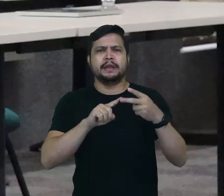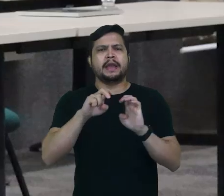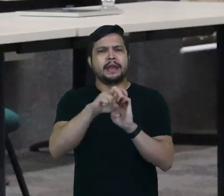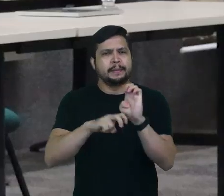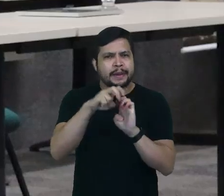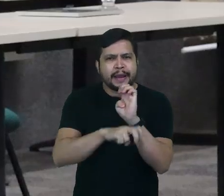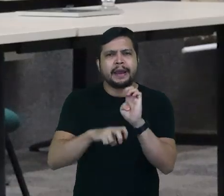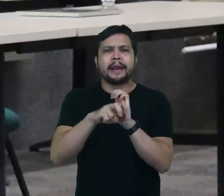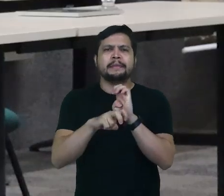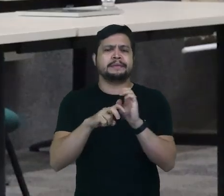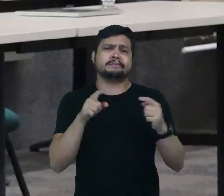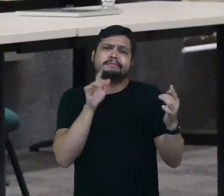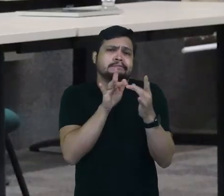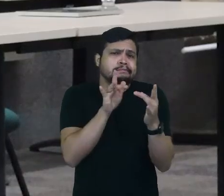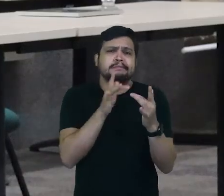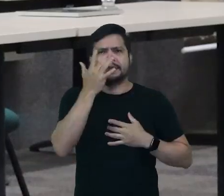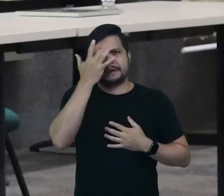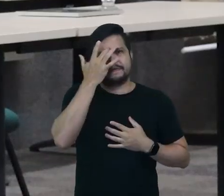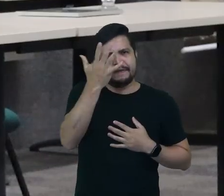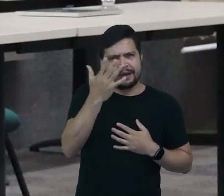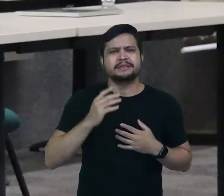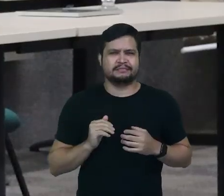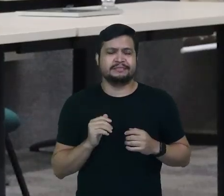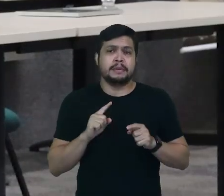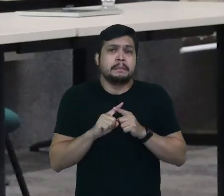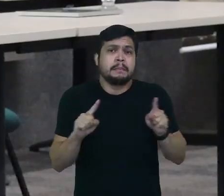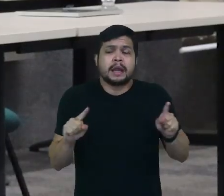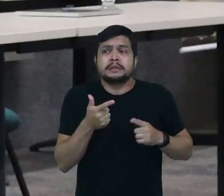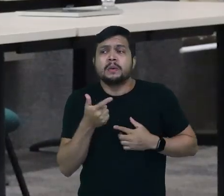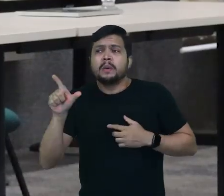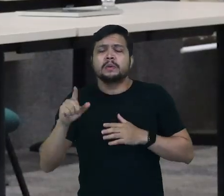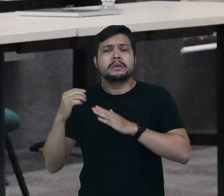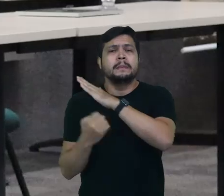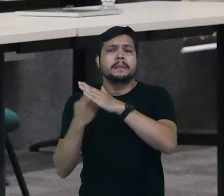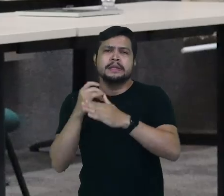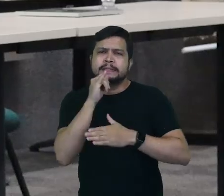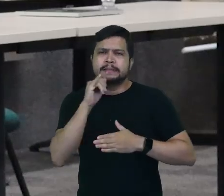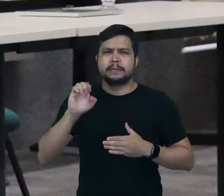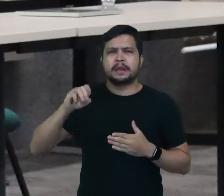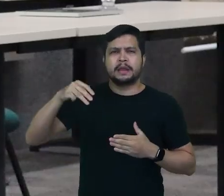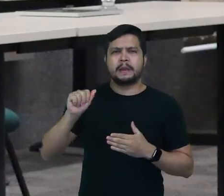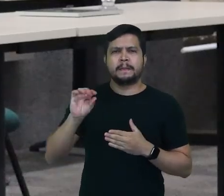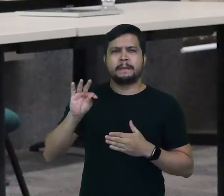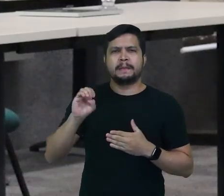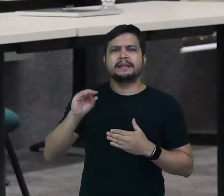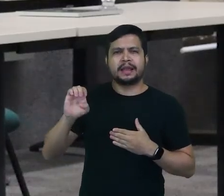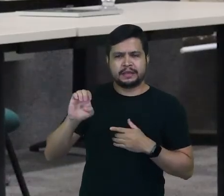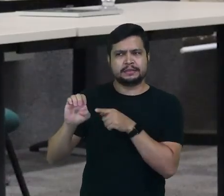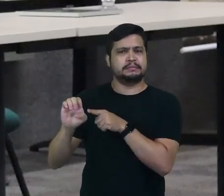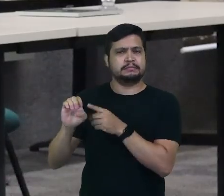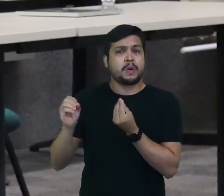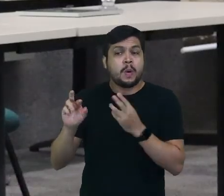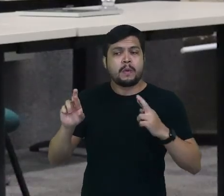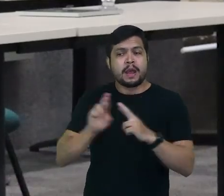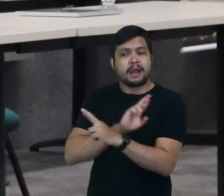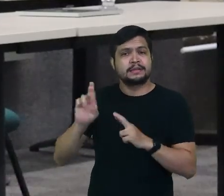da Embrapa, a gente fala a mesma língua, e se aproximar da EMATESE. Como é que está a nossa relação